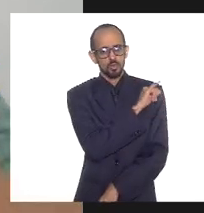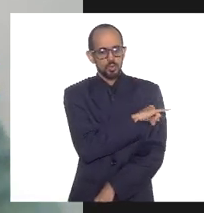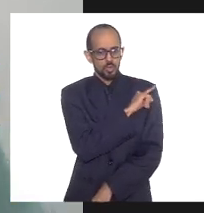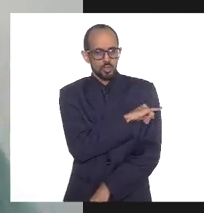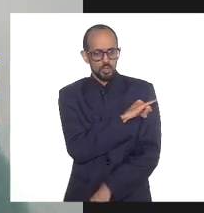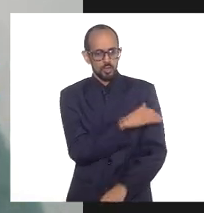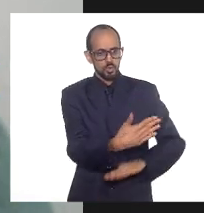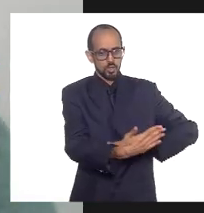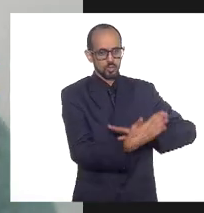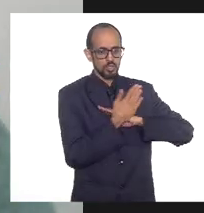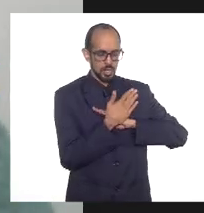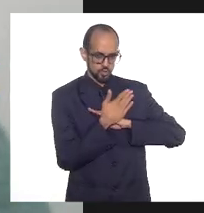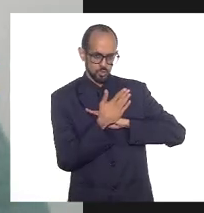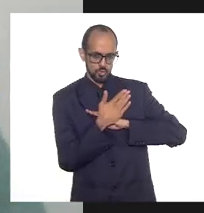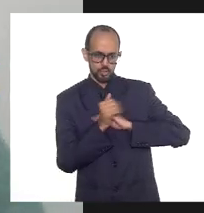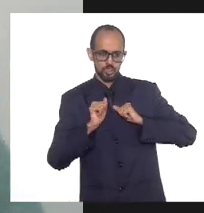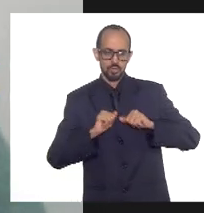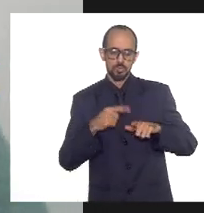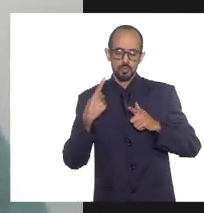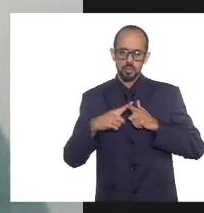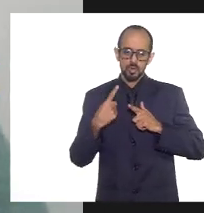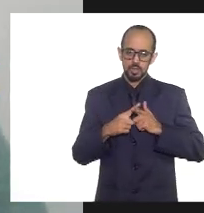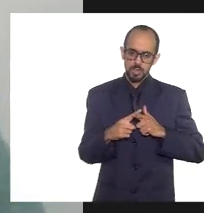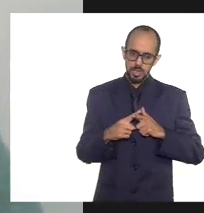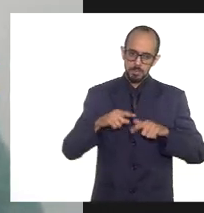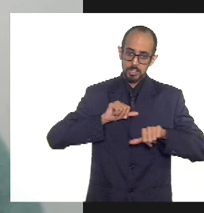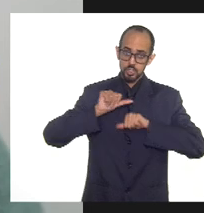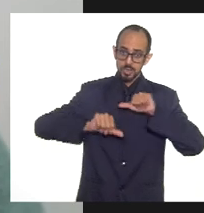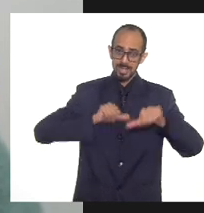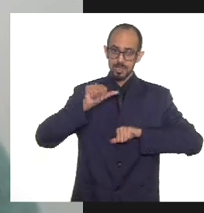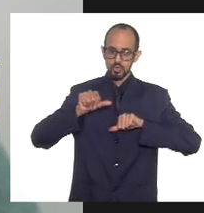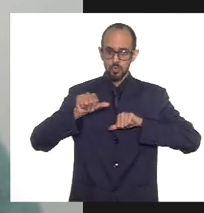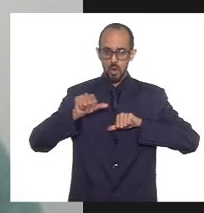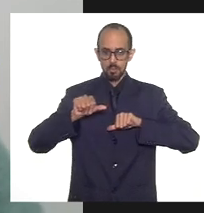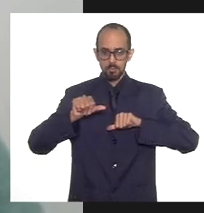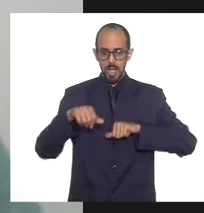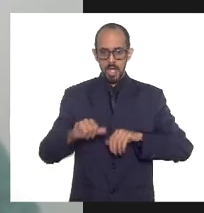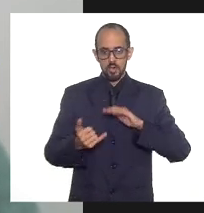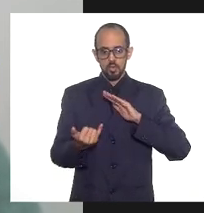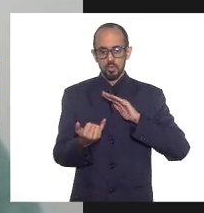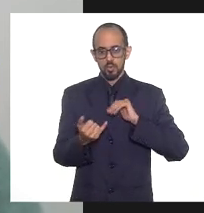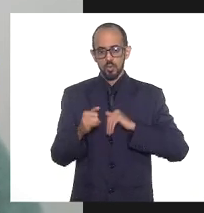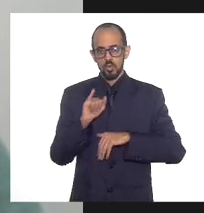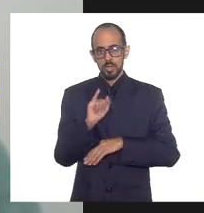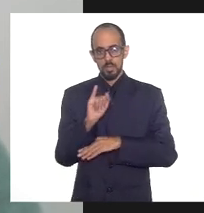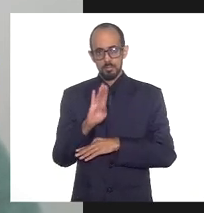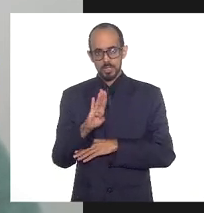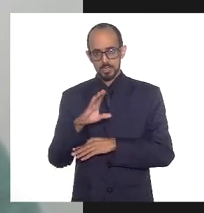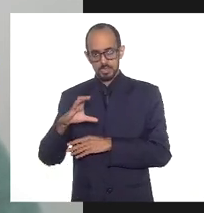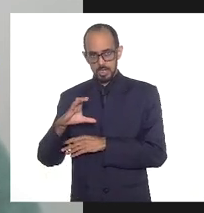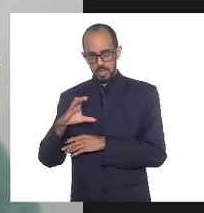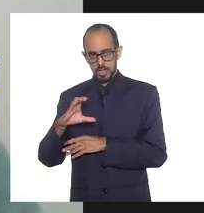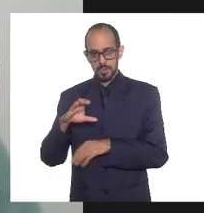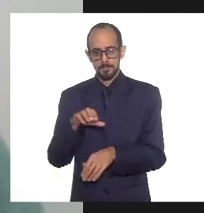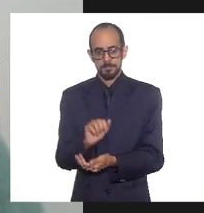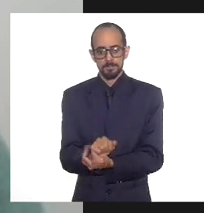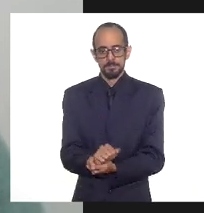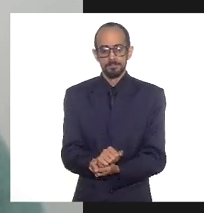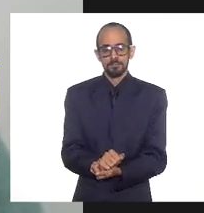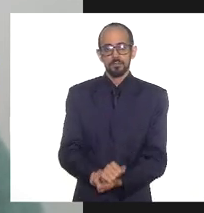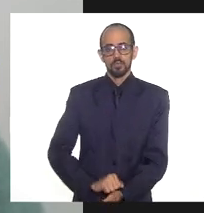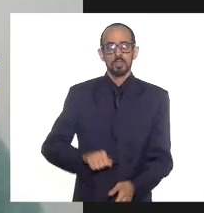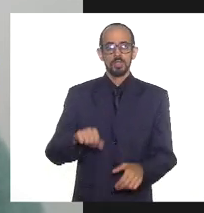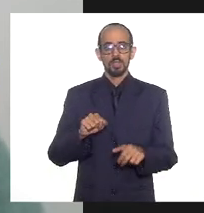Rio de Janeiro, para que a gente consiga transformar o Instituto Benjamin Constant